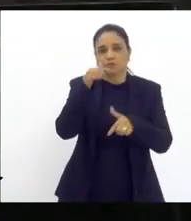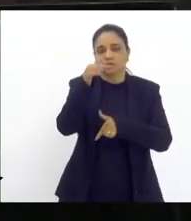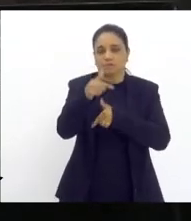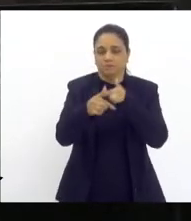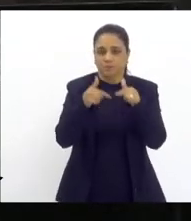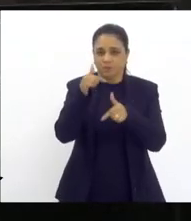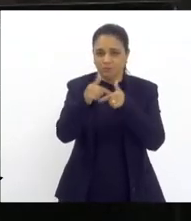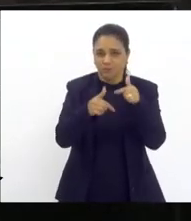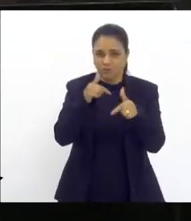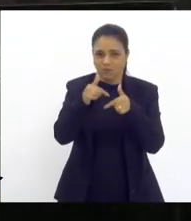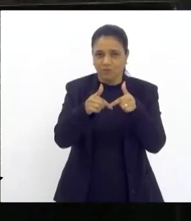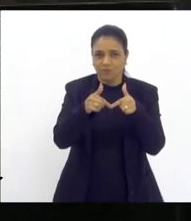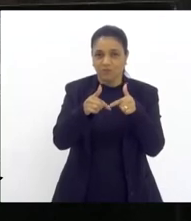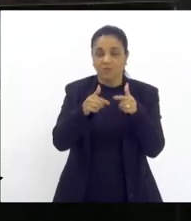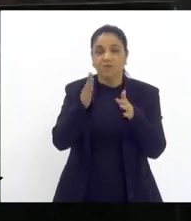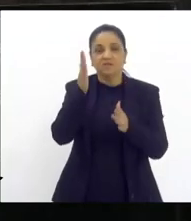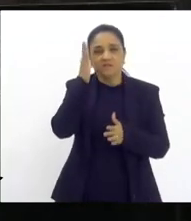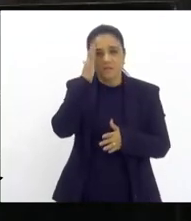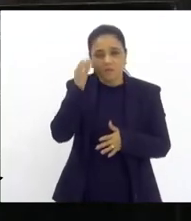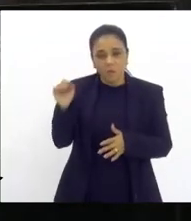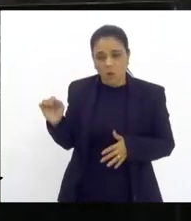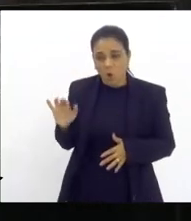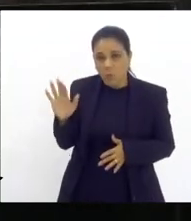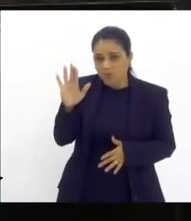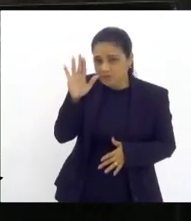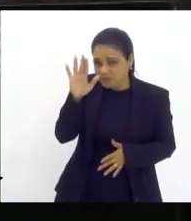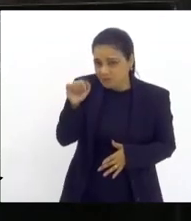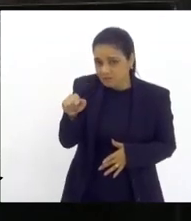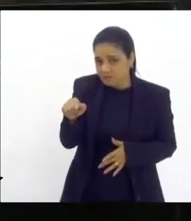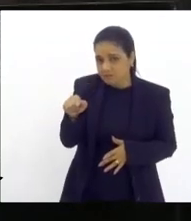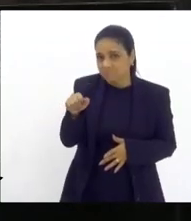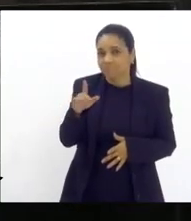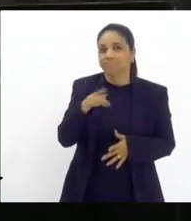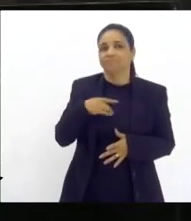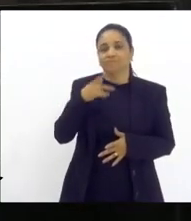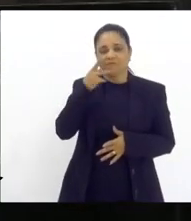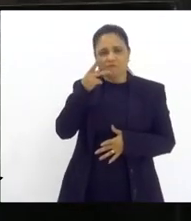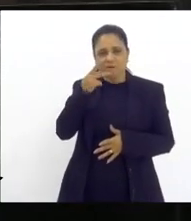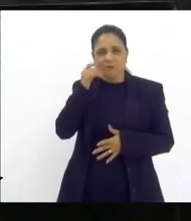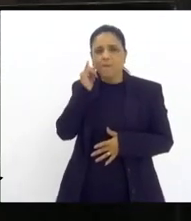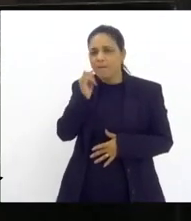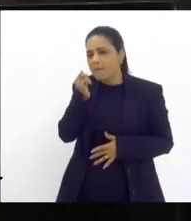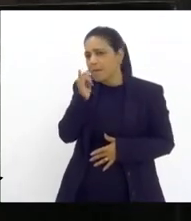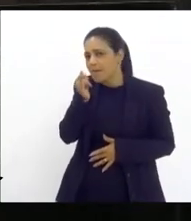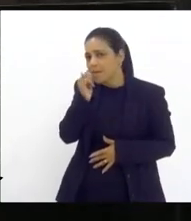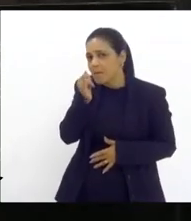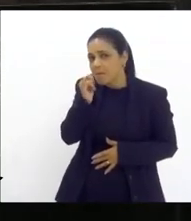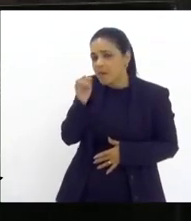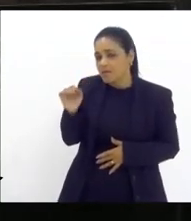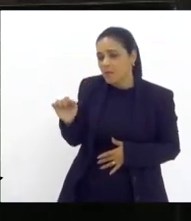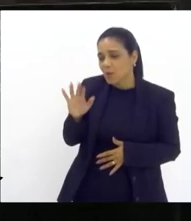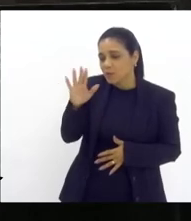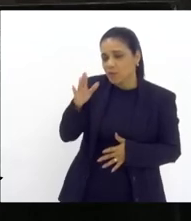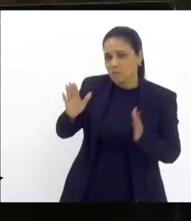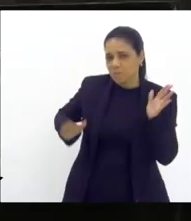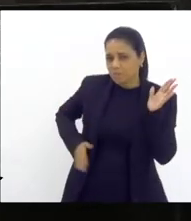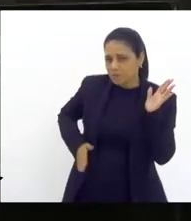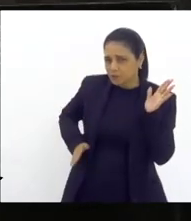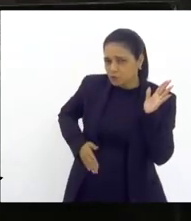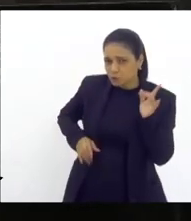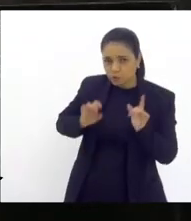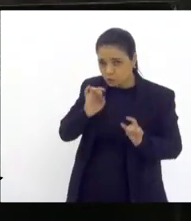Porque quando eles falam elas comunidades eles dizem que lá nas comunidades só teriam bandidos